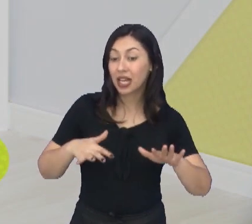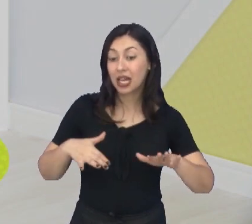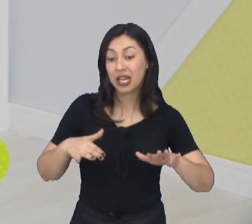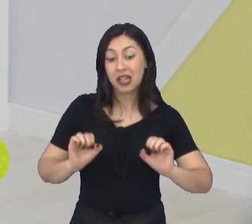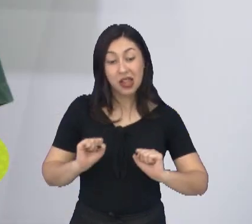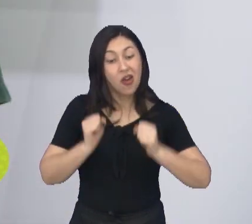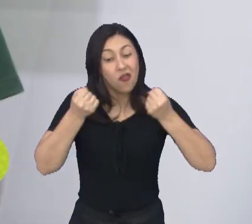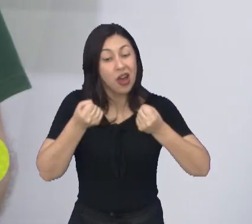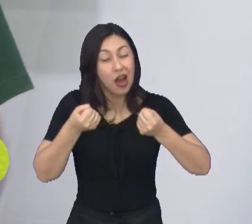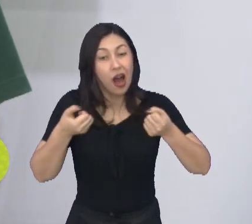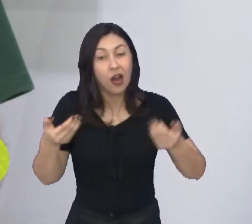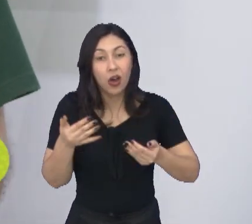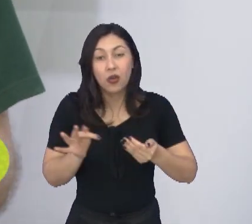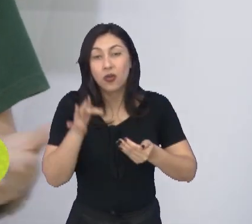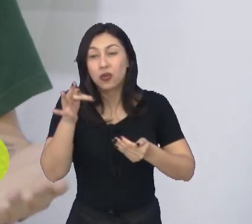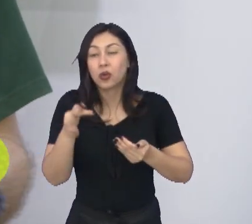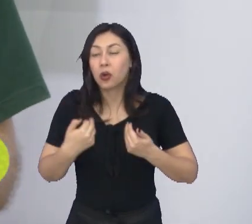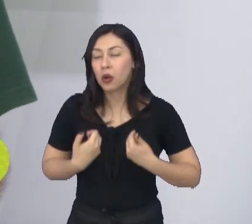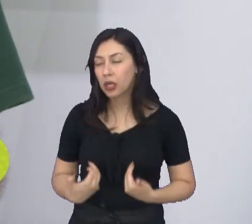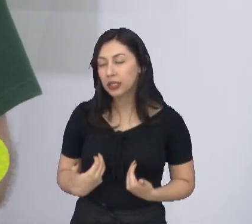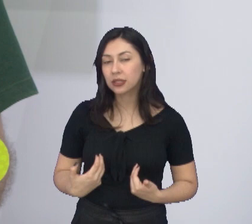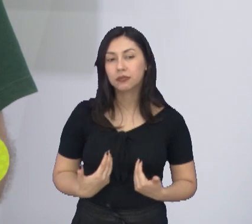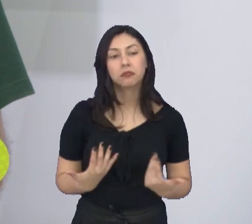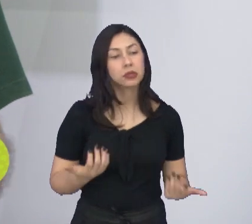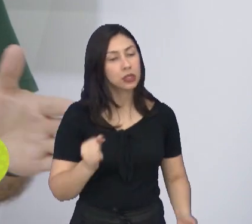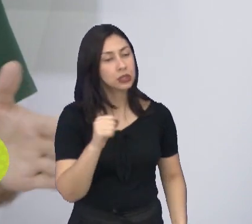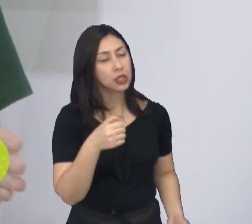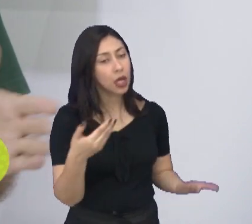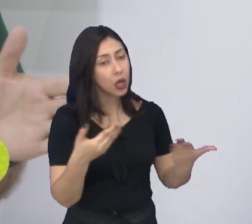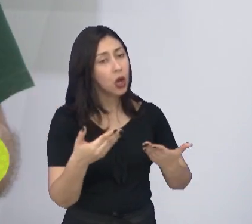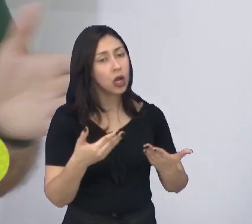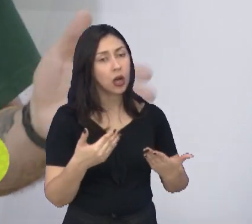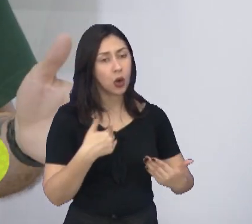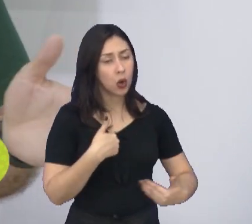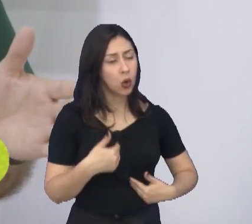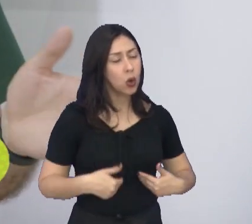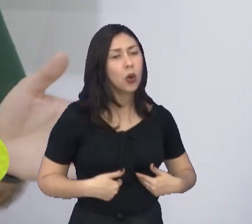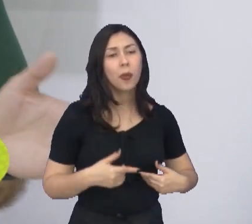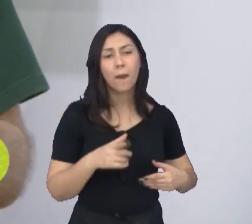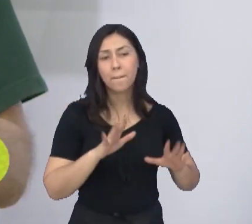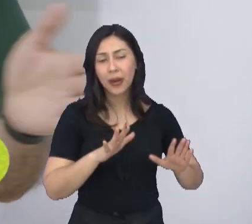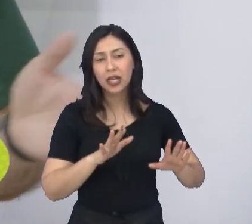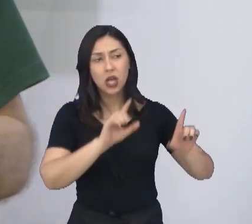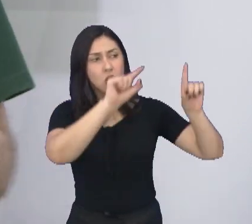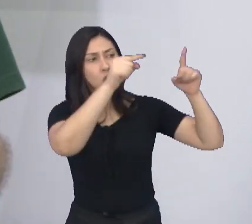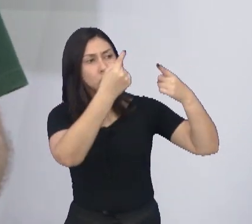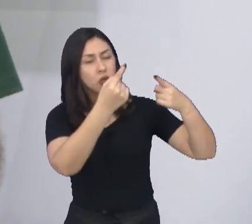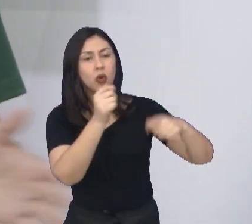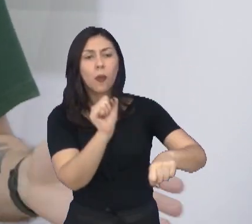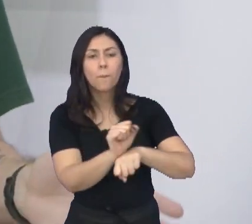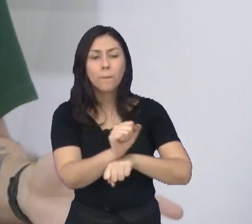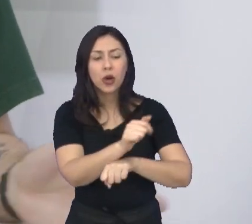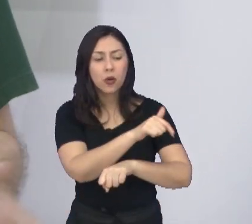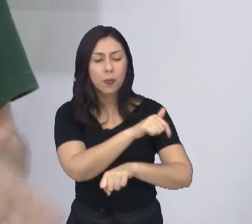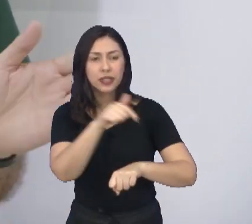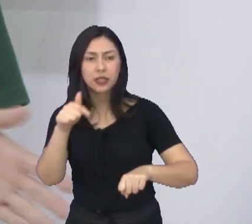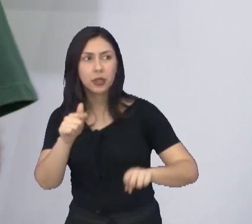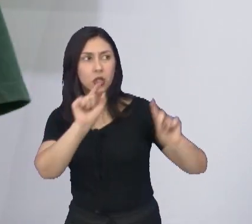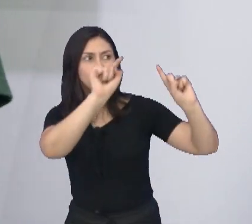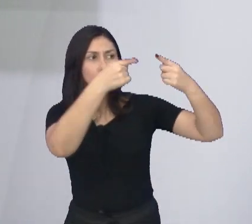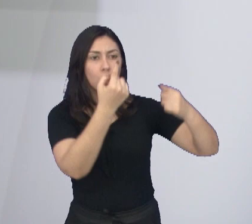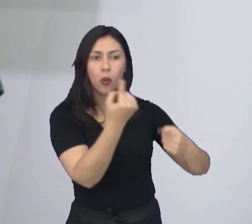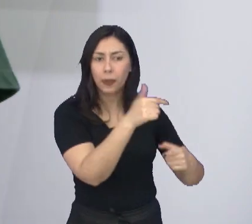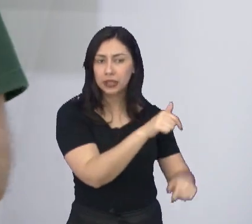precisa. Agora, essa questão da parte física, né? Com jogos espaçados, né? De uma semana para outra, não como na Série 3, de